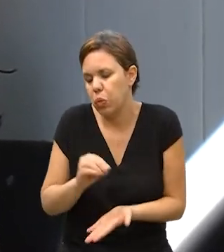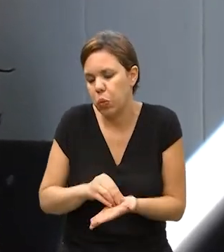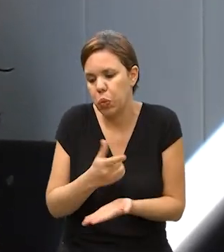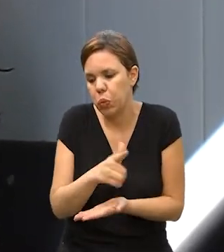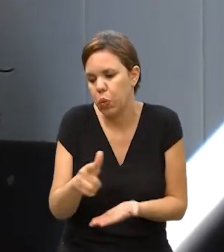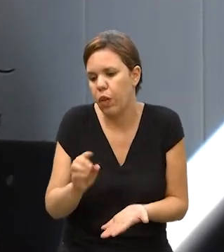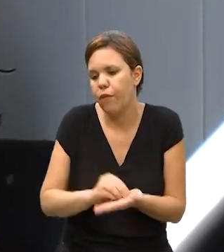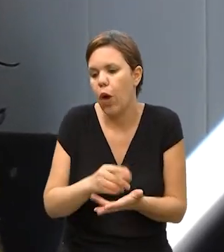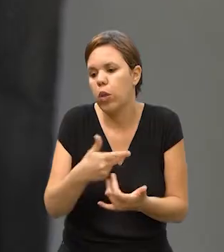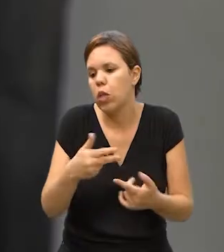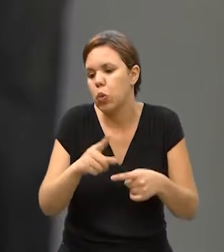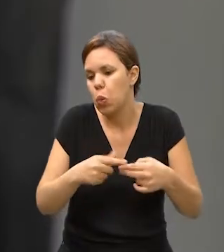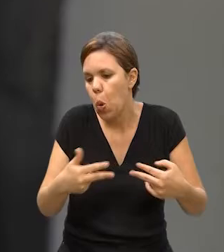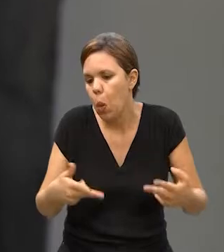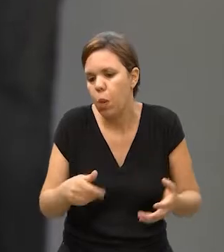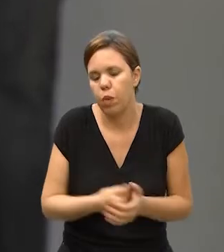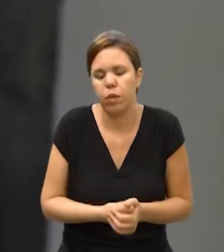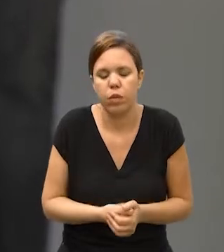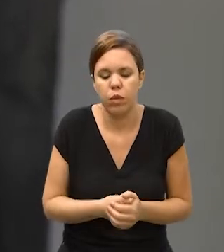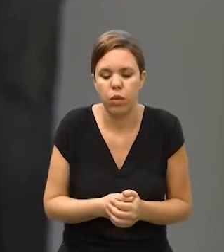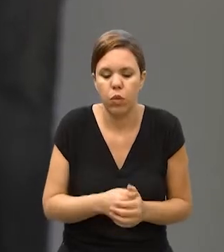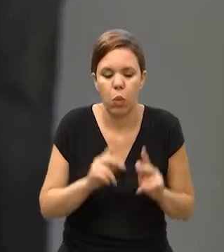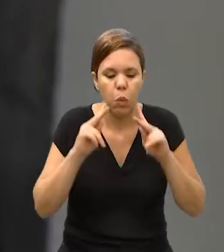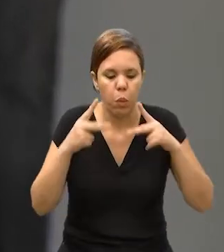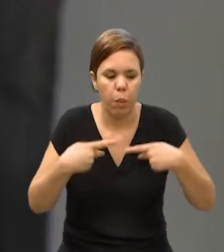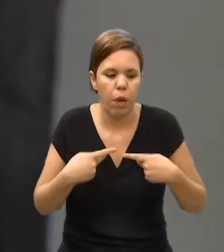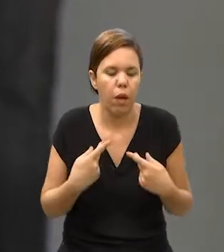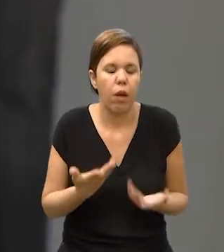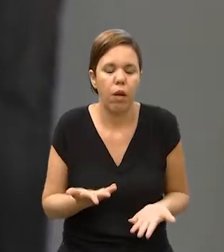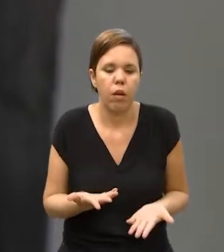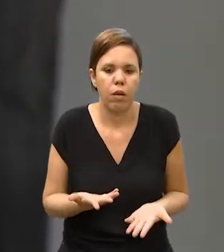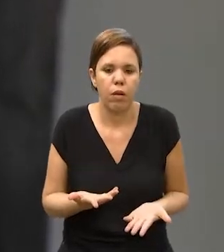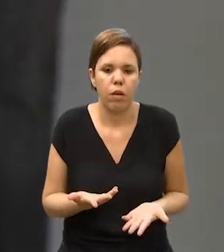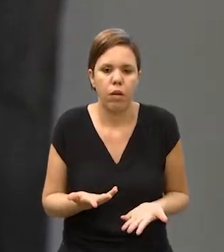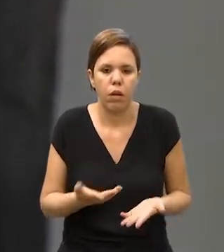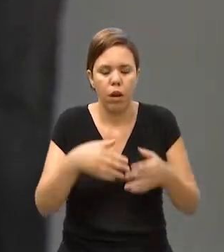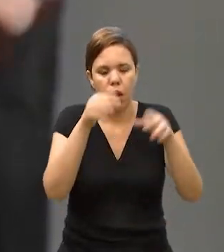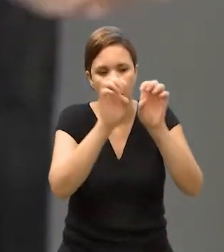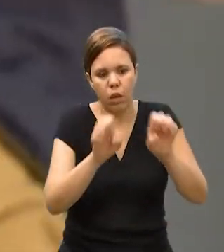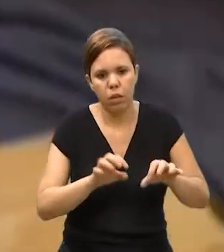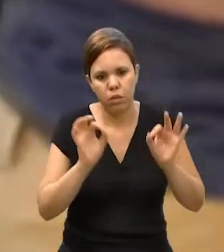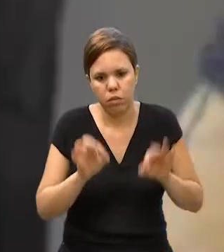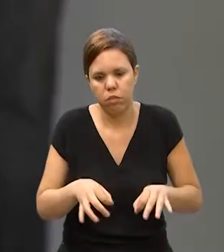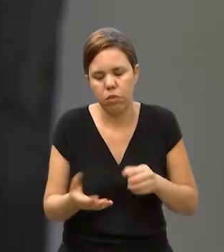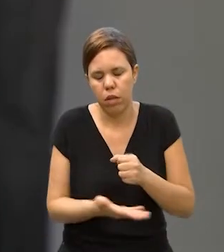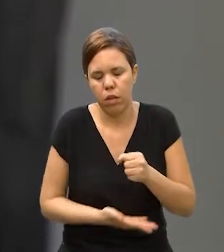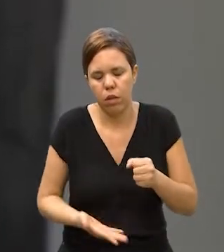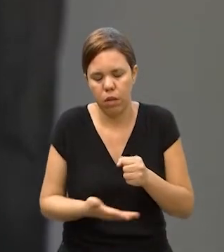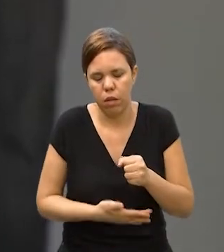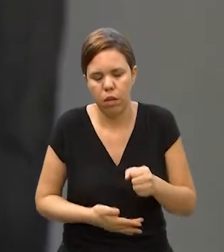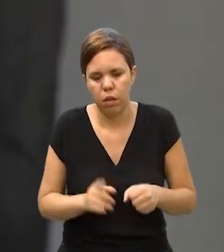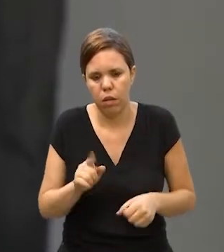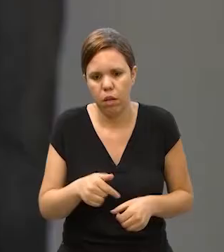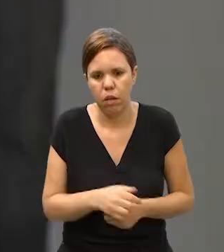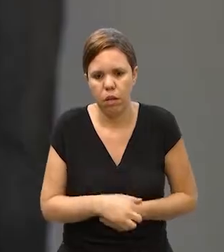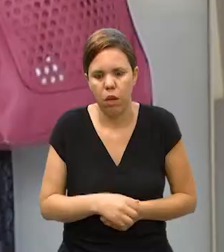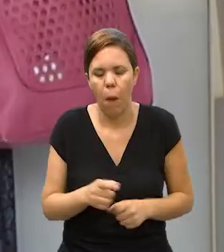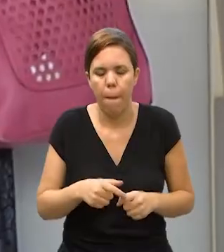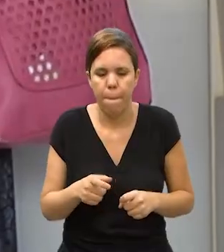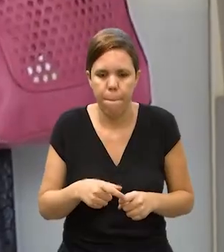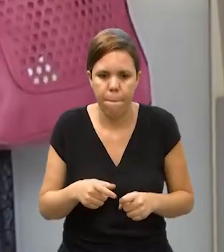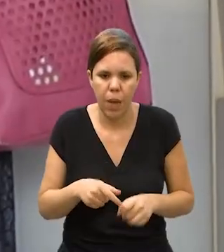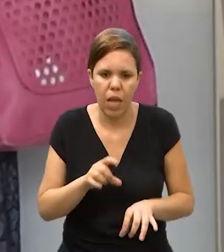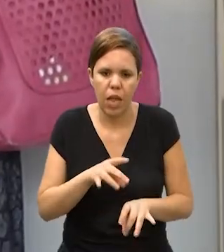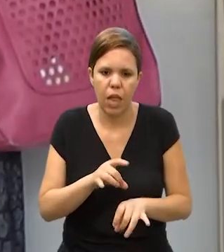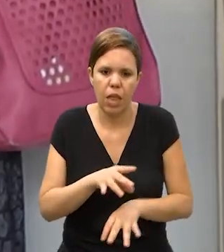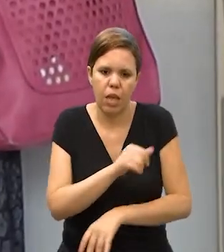ter o humano, né? Sem ter a infraestrutura básica, que é o médico, é o